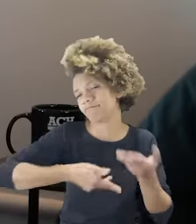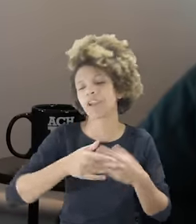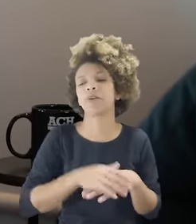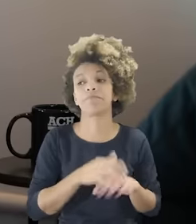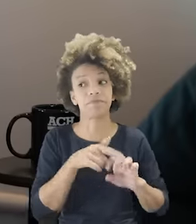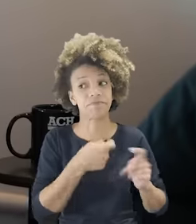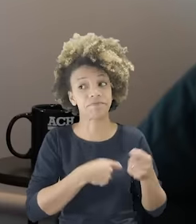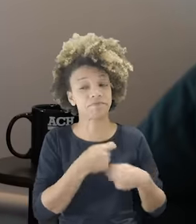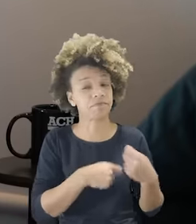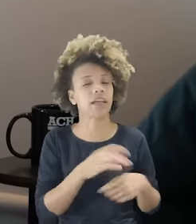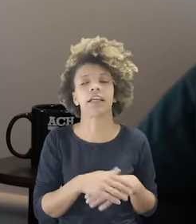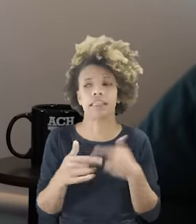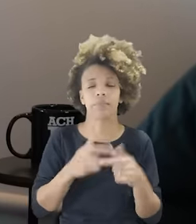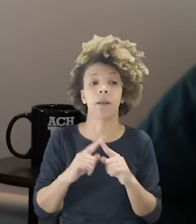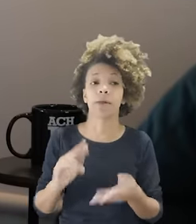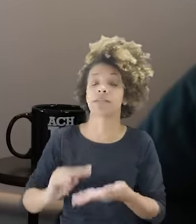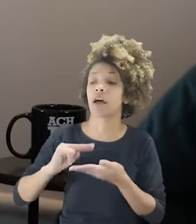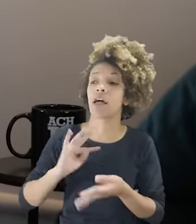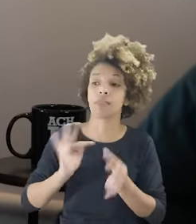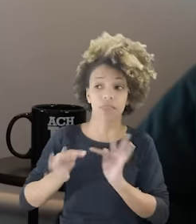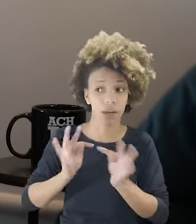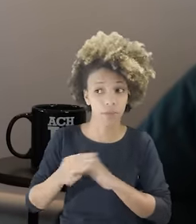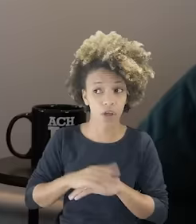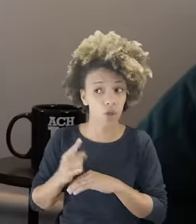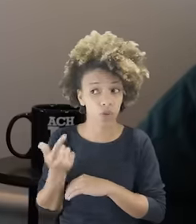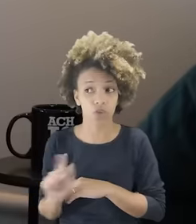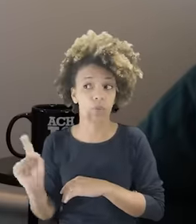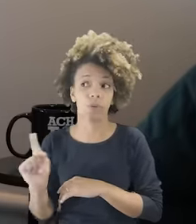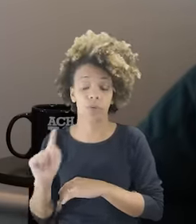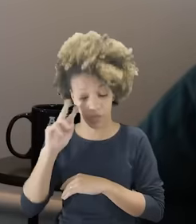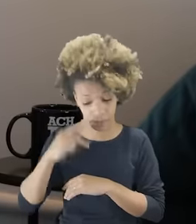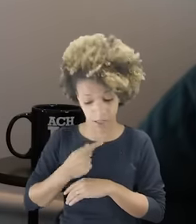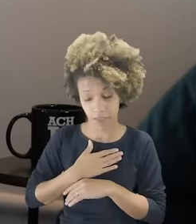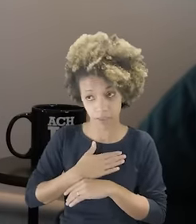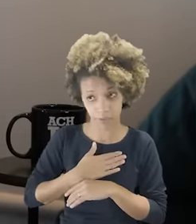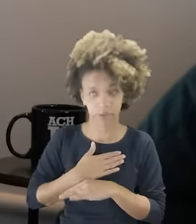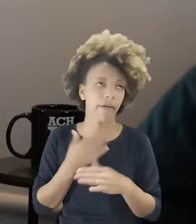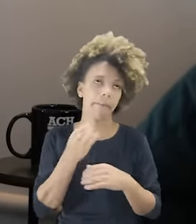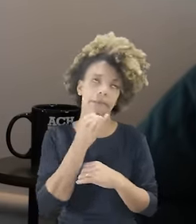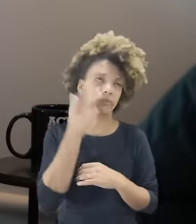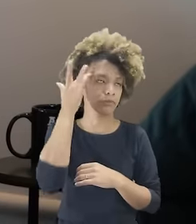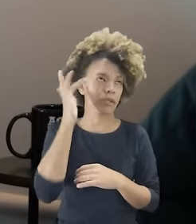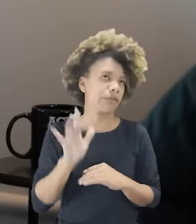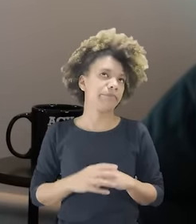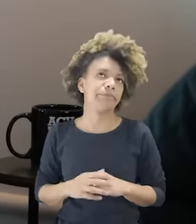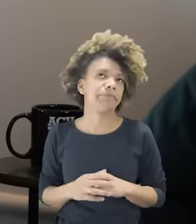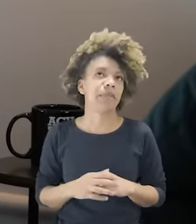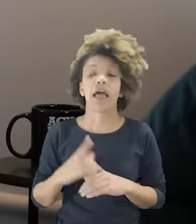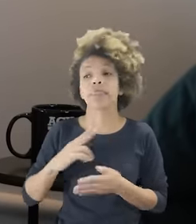só que assim a gente faz terapia para gente não é sobre o outro então ah sei lá